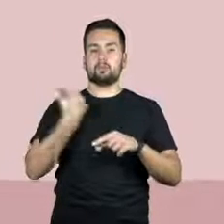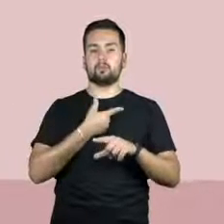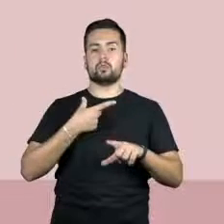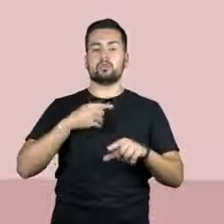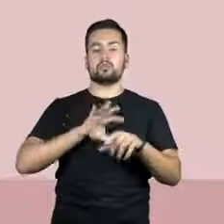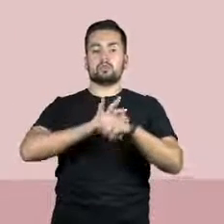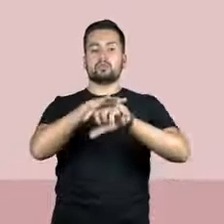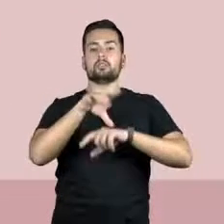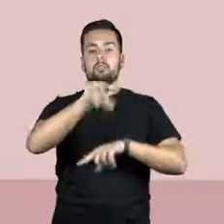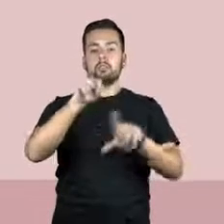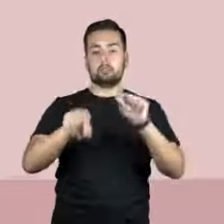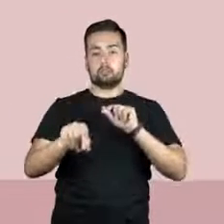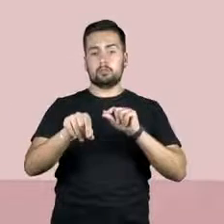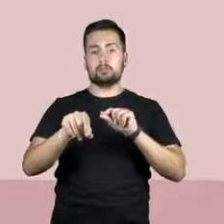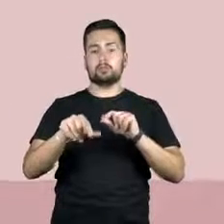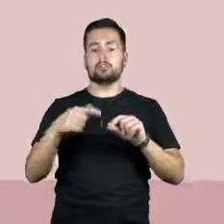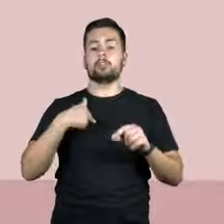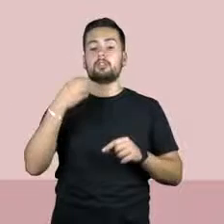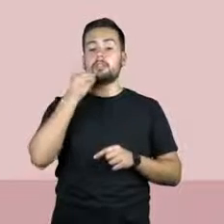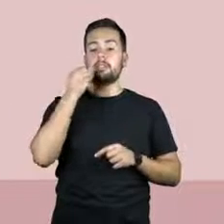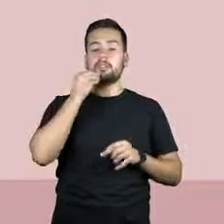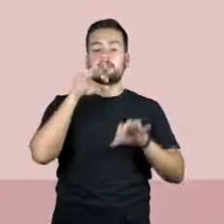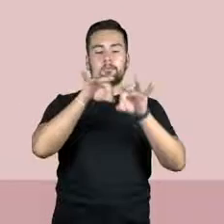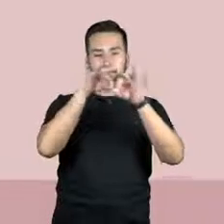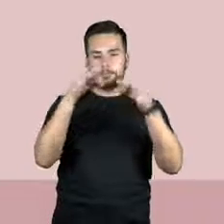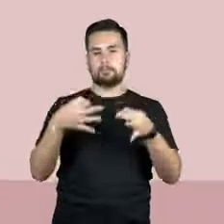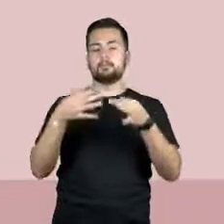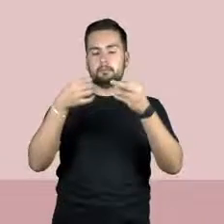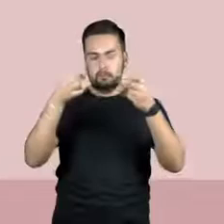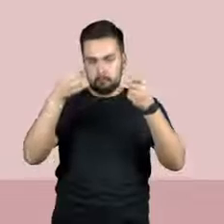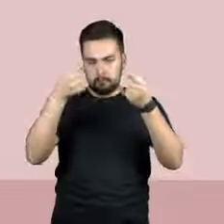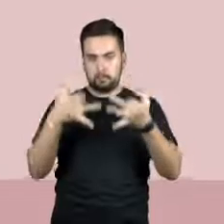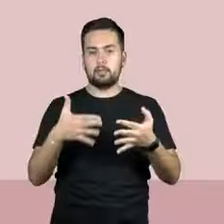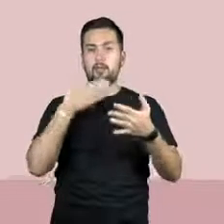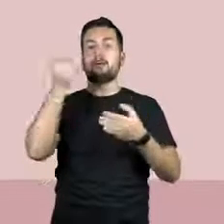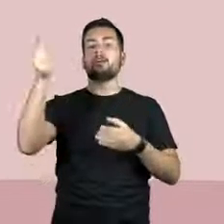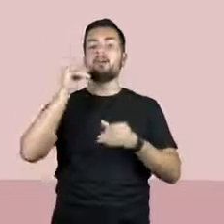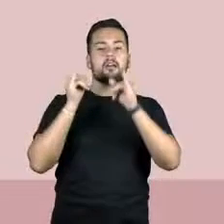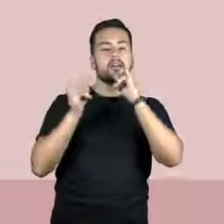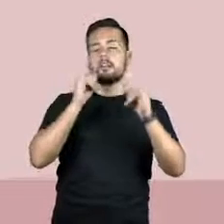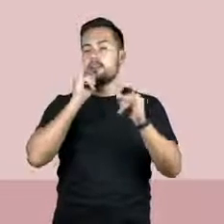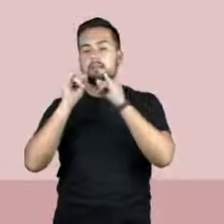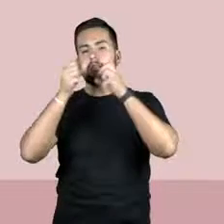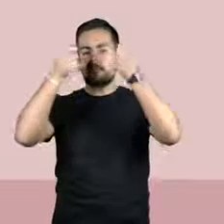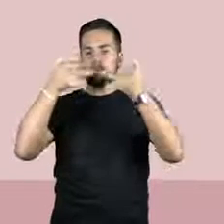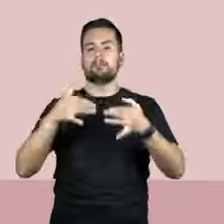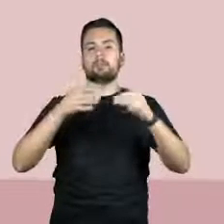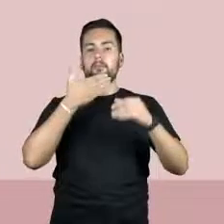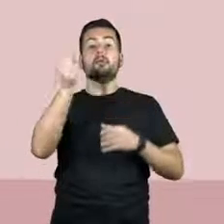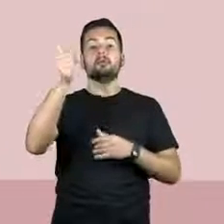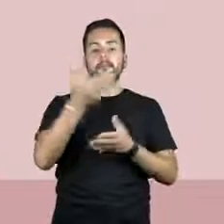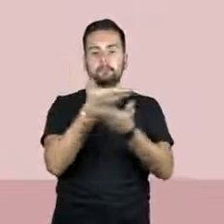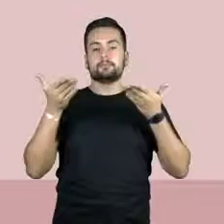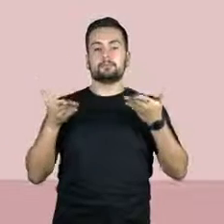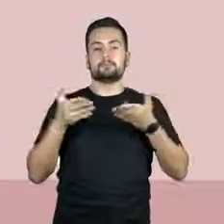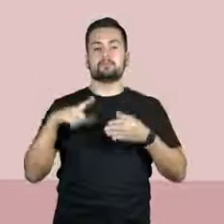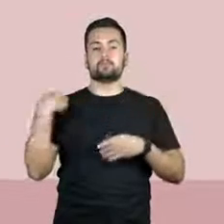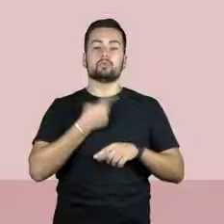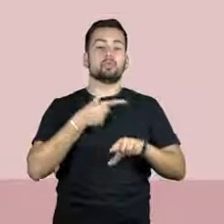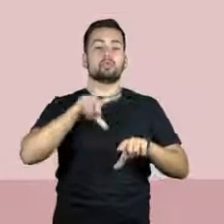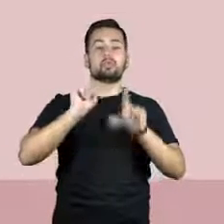de segurança, né, eu vou tentar ser um pouco mais exemplificativo, dar um pouco mais de exemplo nessa parte. A gente ainda pode